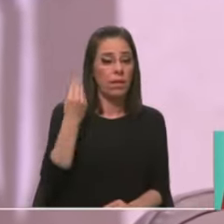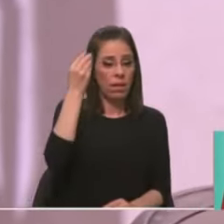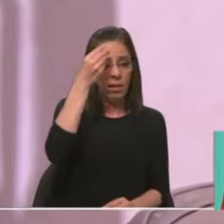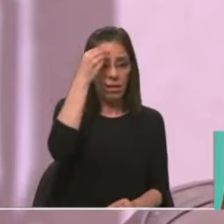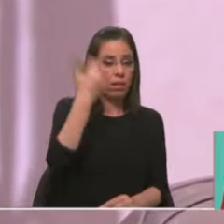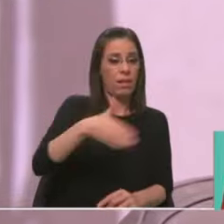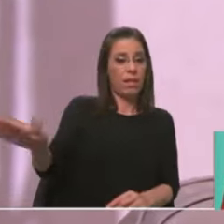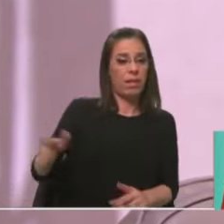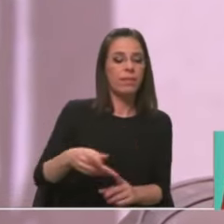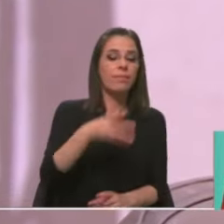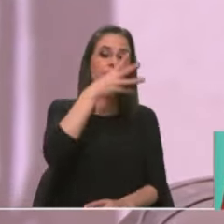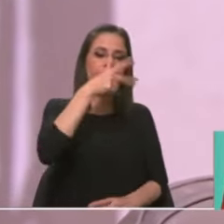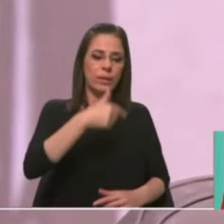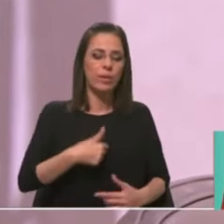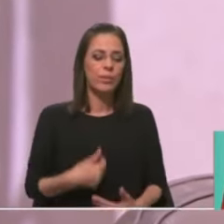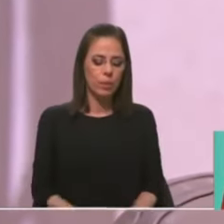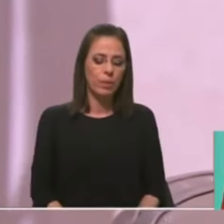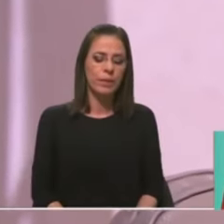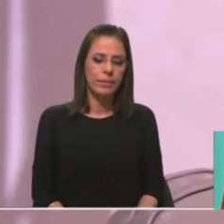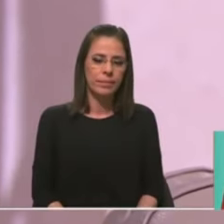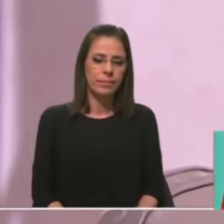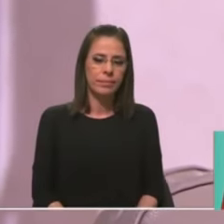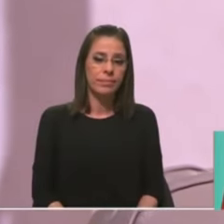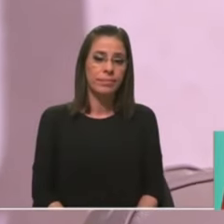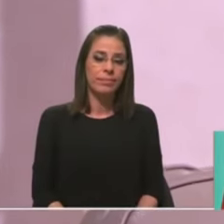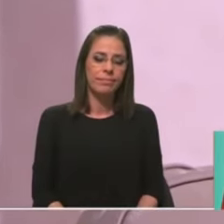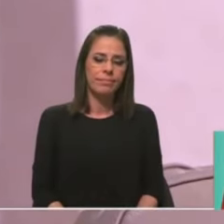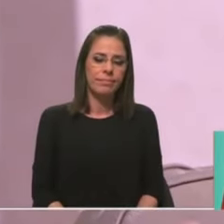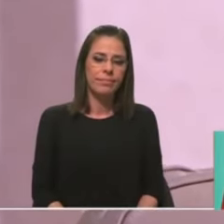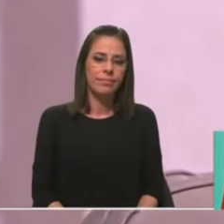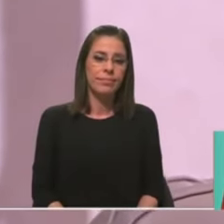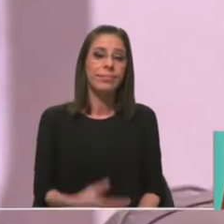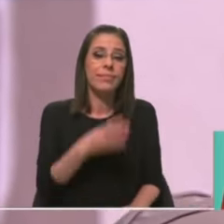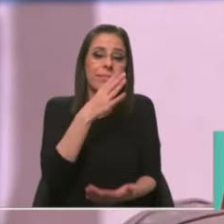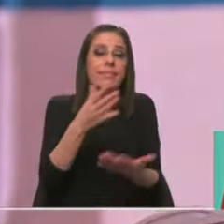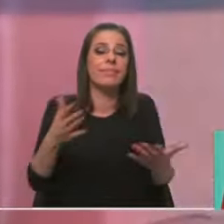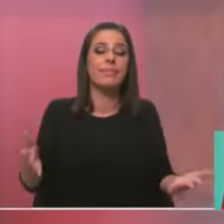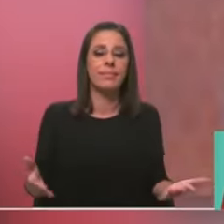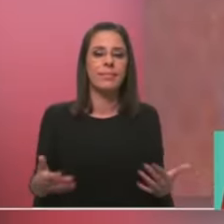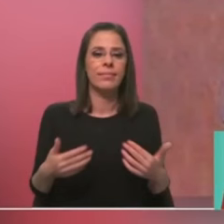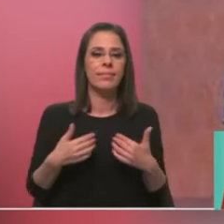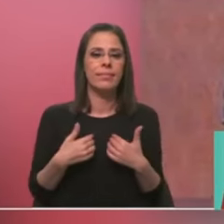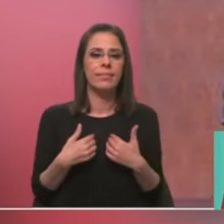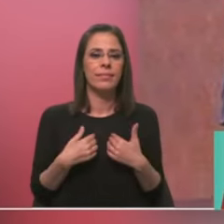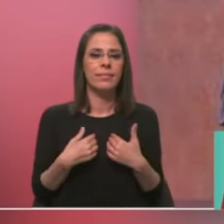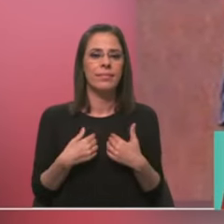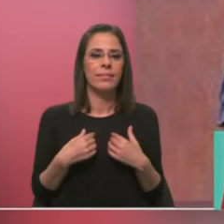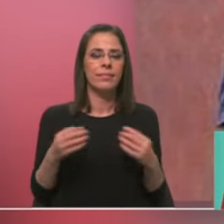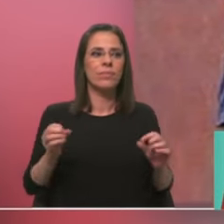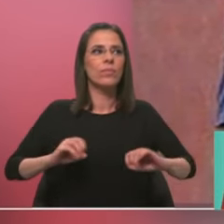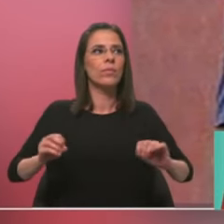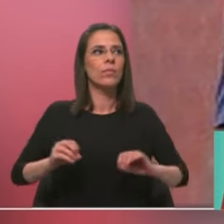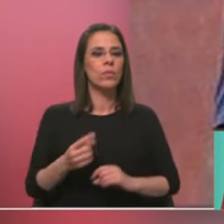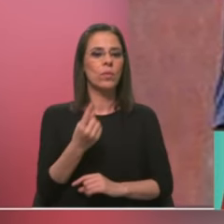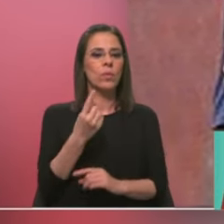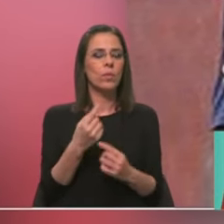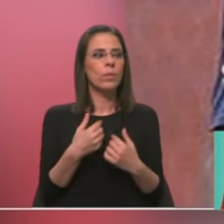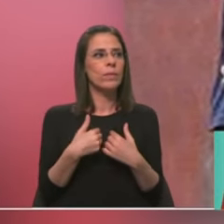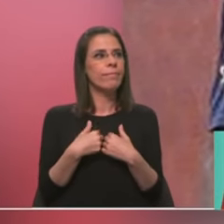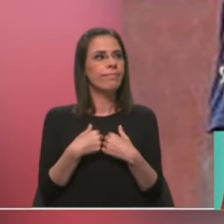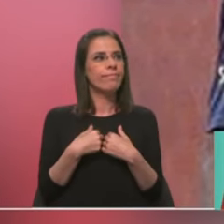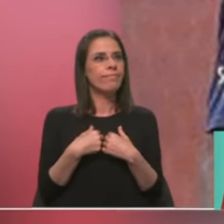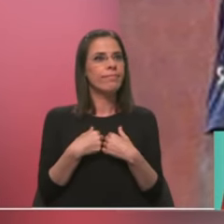hoje infelizmente, infelizmente, mas é o que eu lhe digo, não tinha assim um caso,